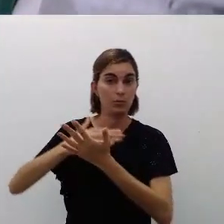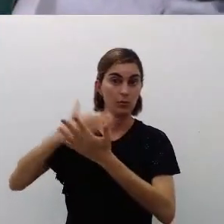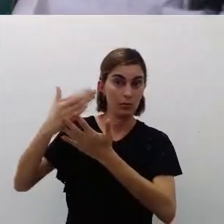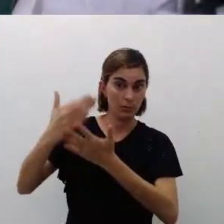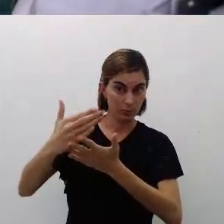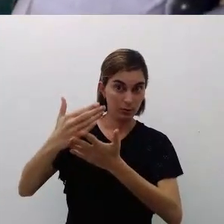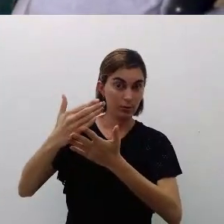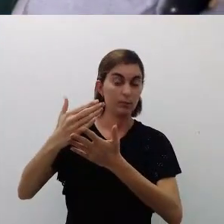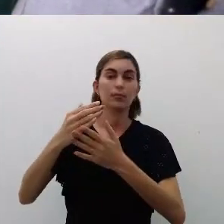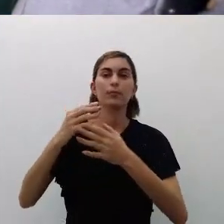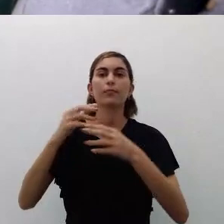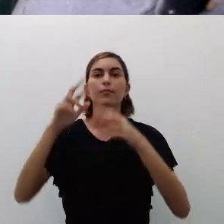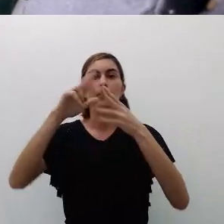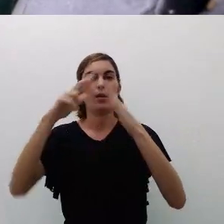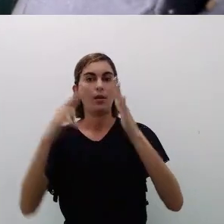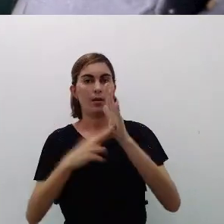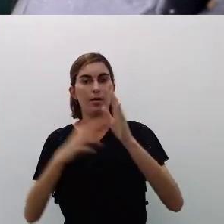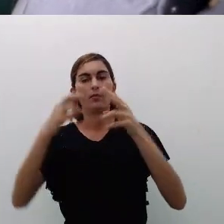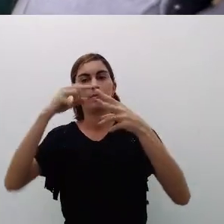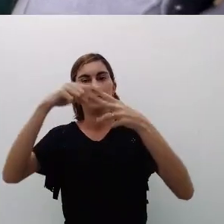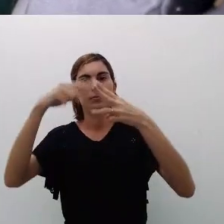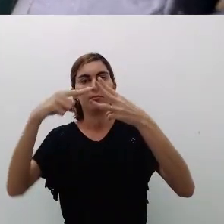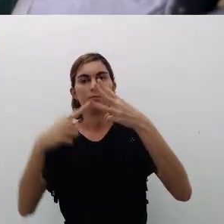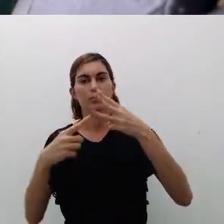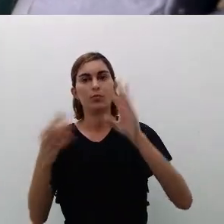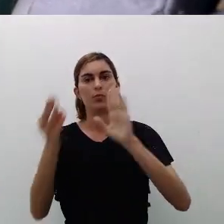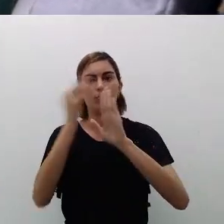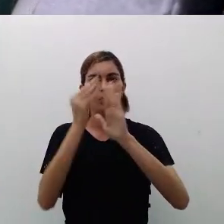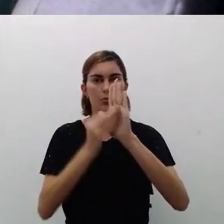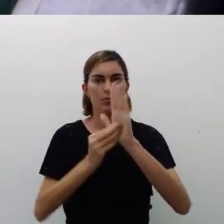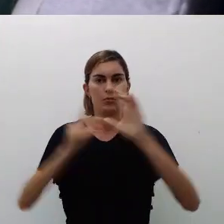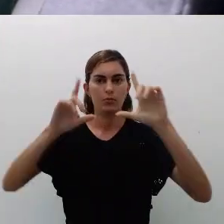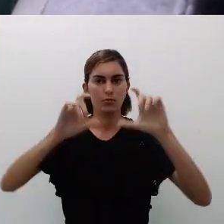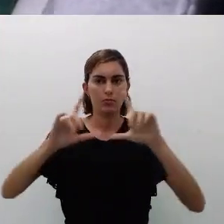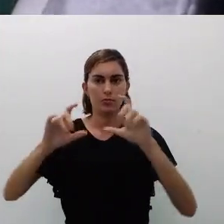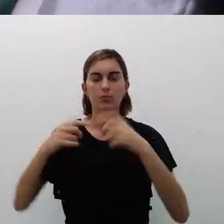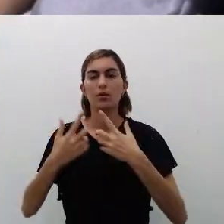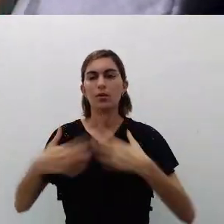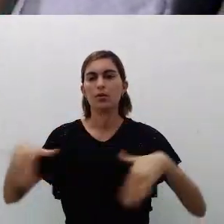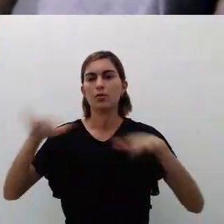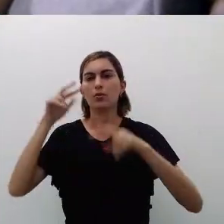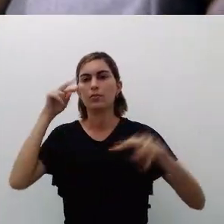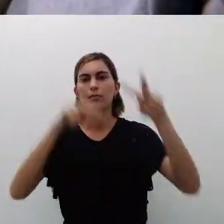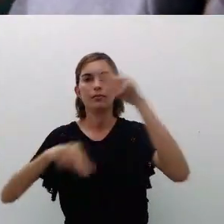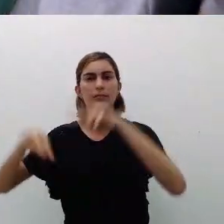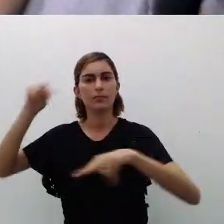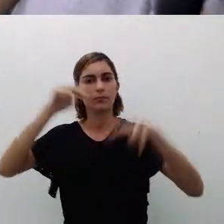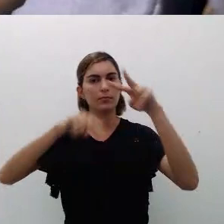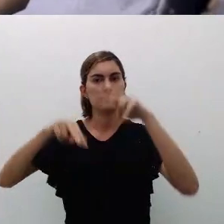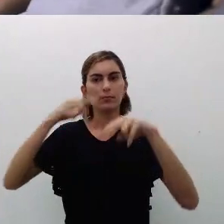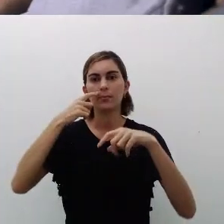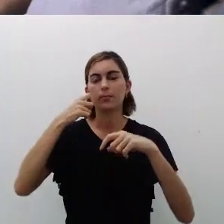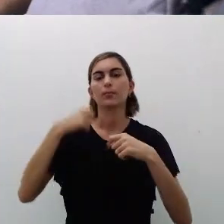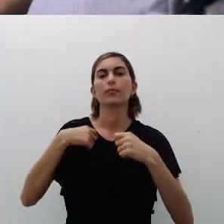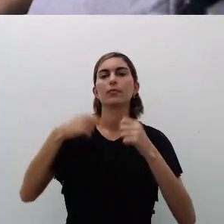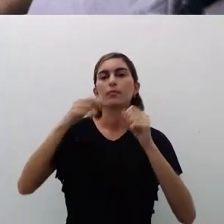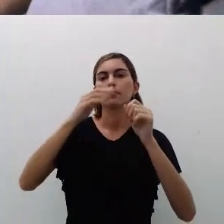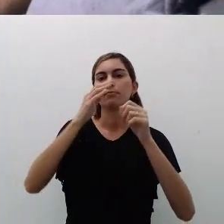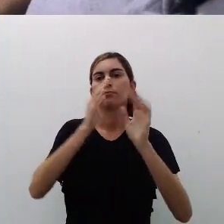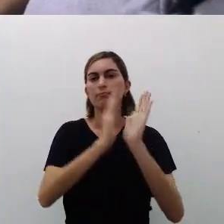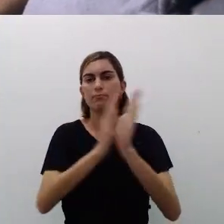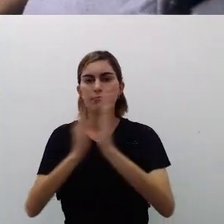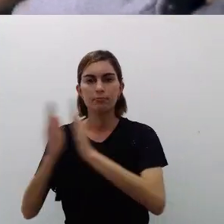dos terços. Vou colocar sobre a imagem e a gente vai observar a divisão que os espaços